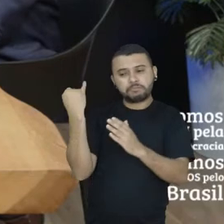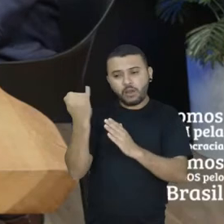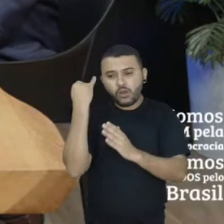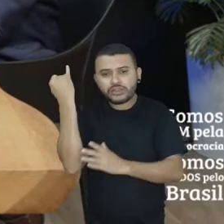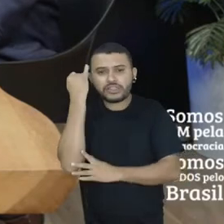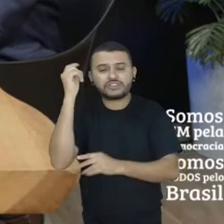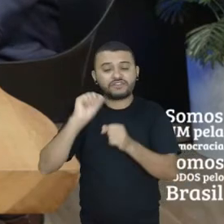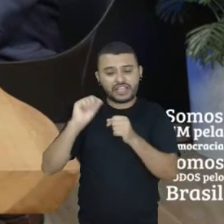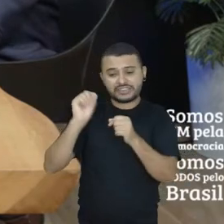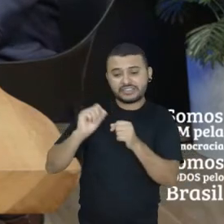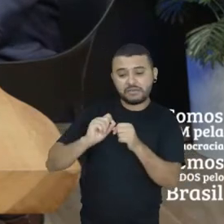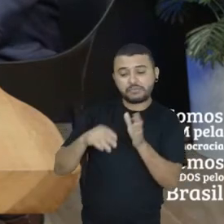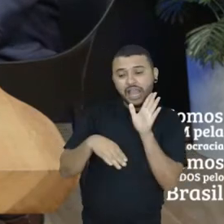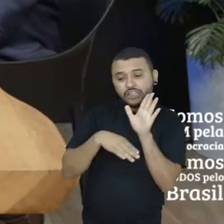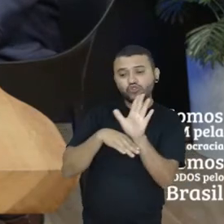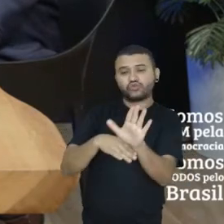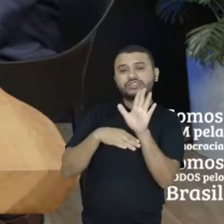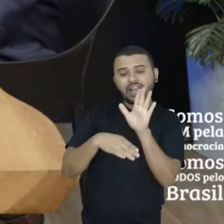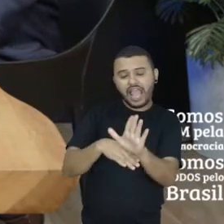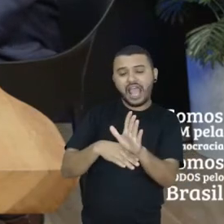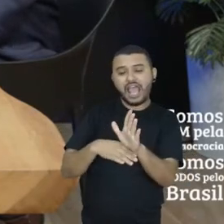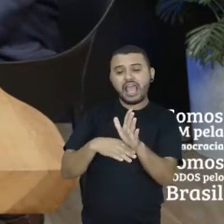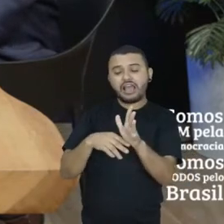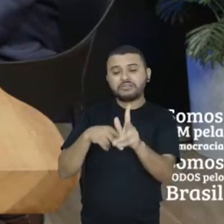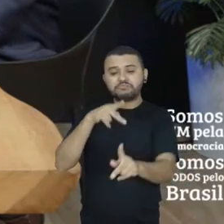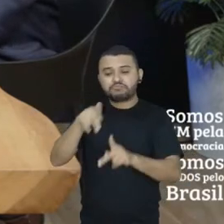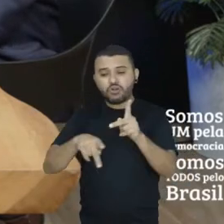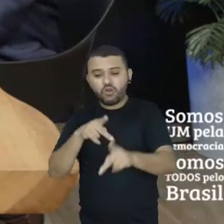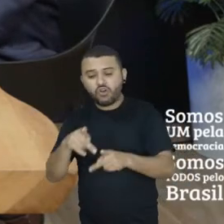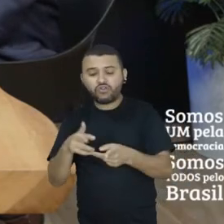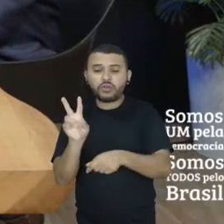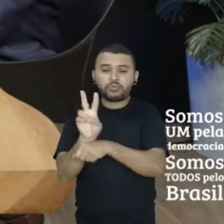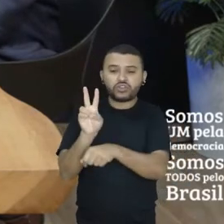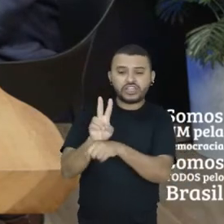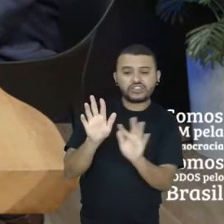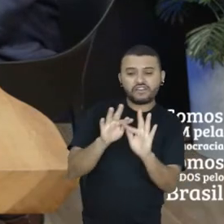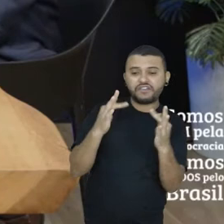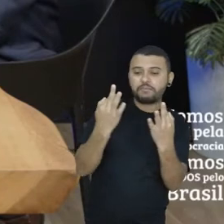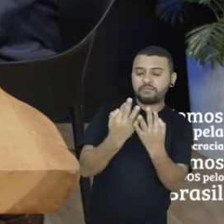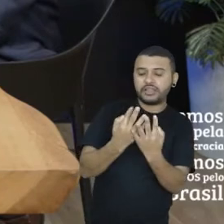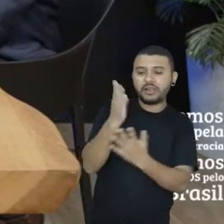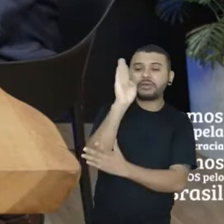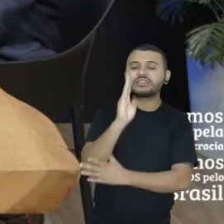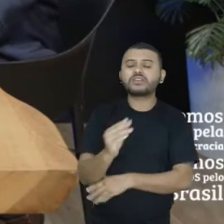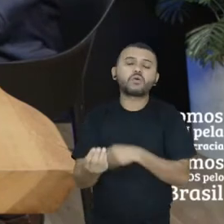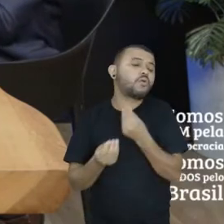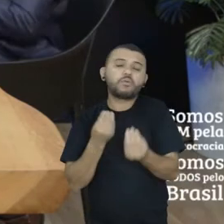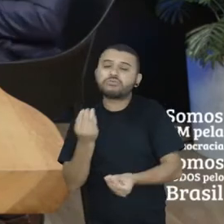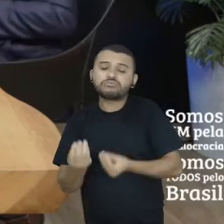fazer para poder ajudar a proteger as famílias brasileiras?